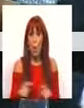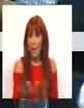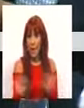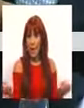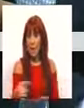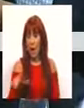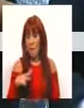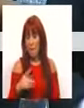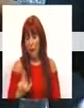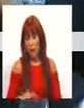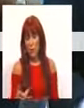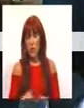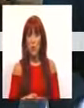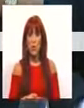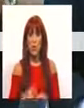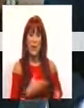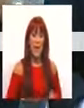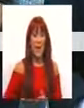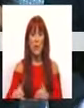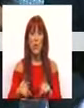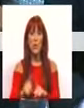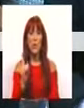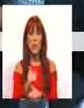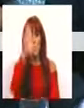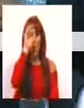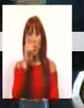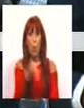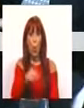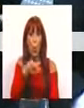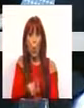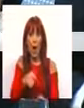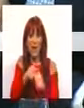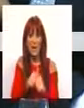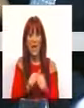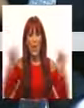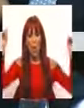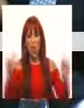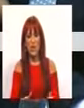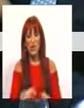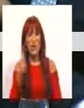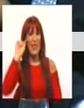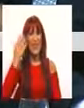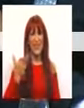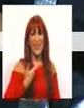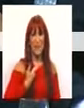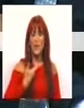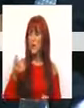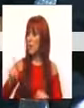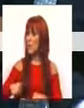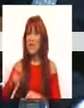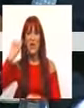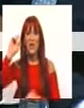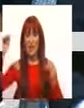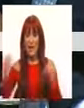sério reconhecer que manteve a trajetória que vinha do anterior governo, quer na descida do déficit, quer na